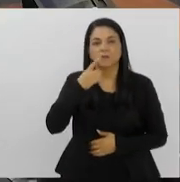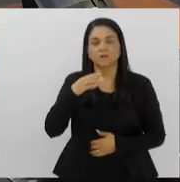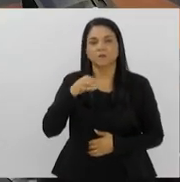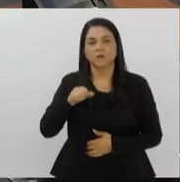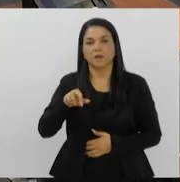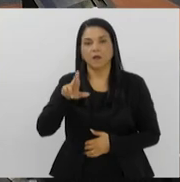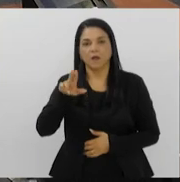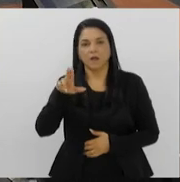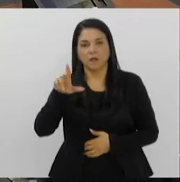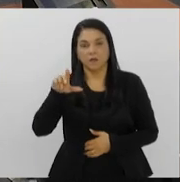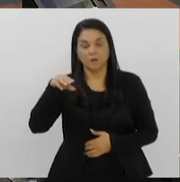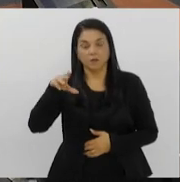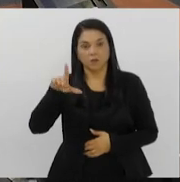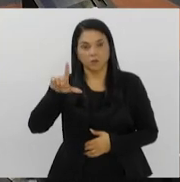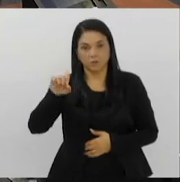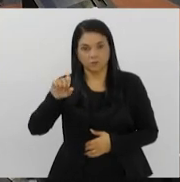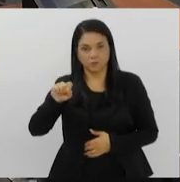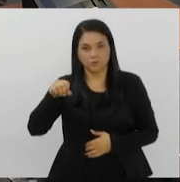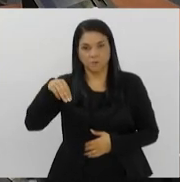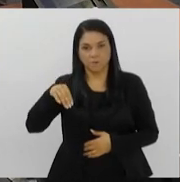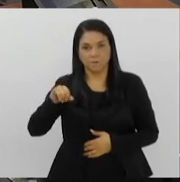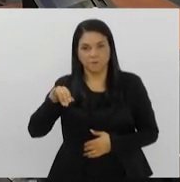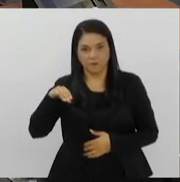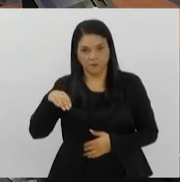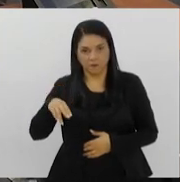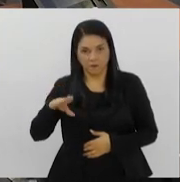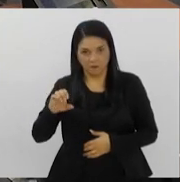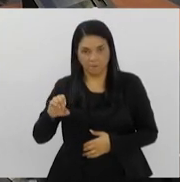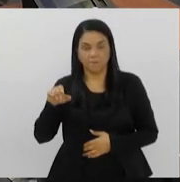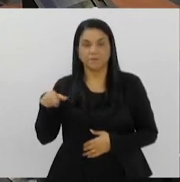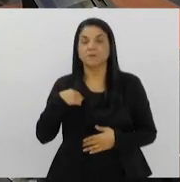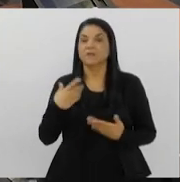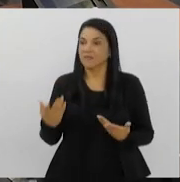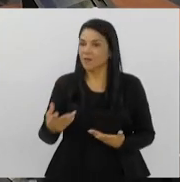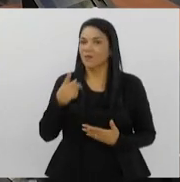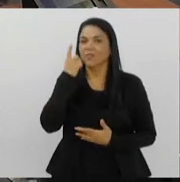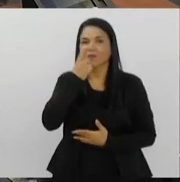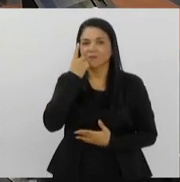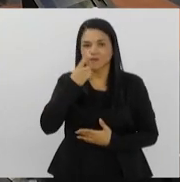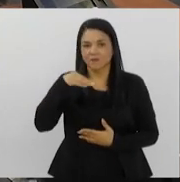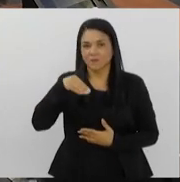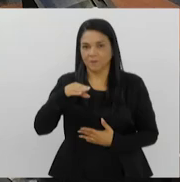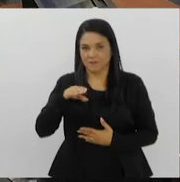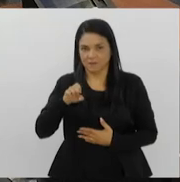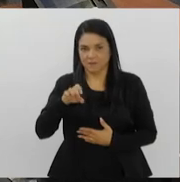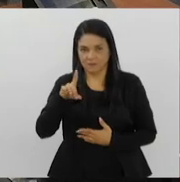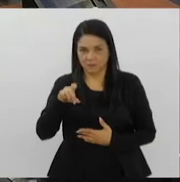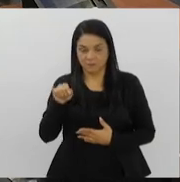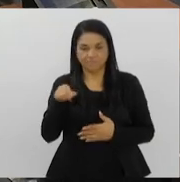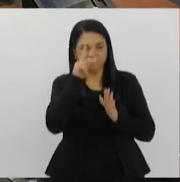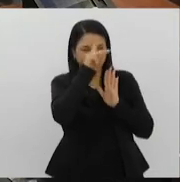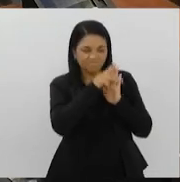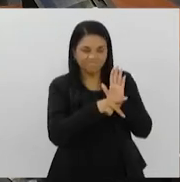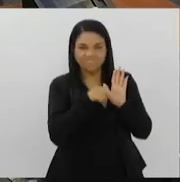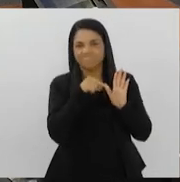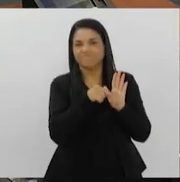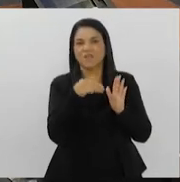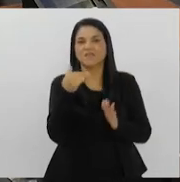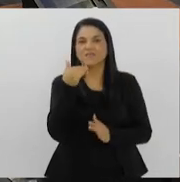Ju, presidente. Deputado Carlos Macedo, vosso projeto tem um grave